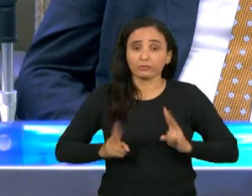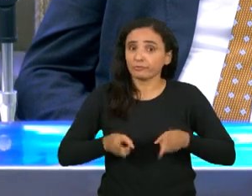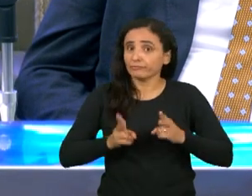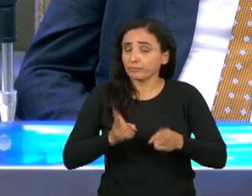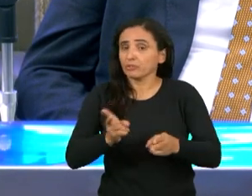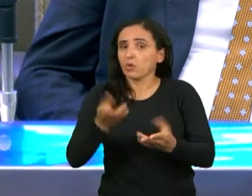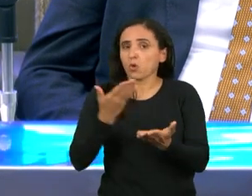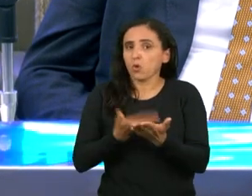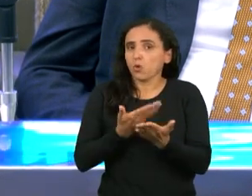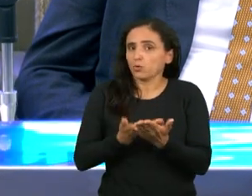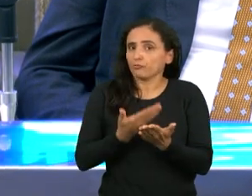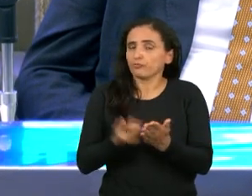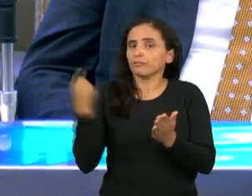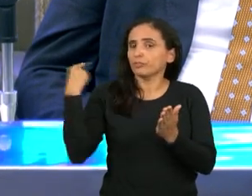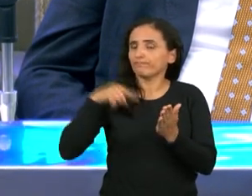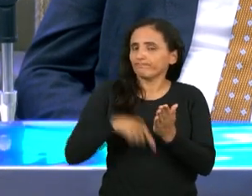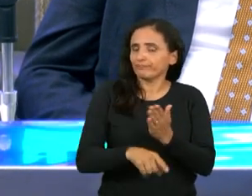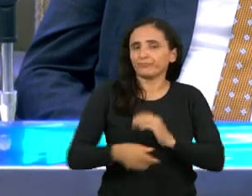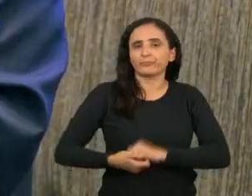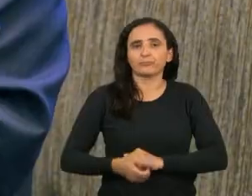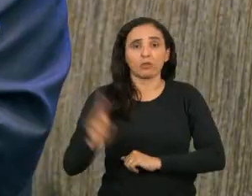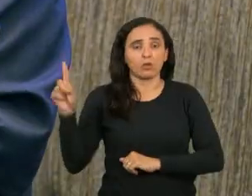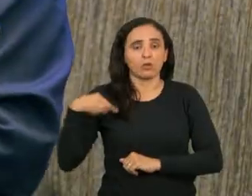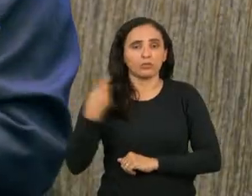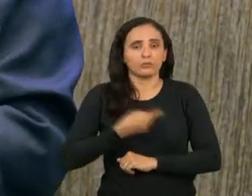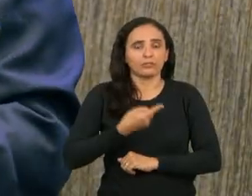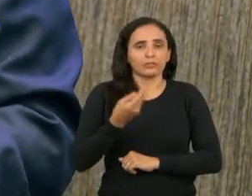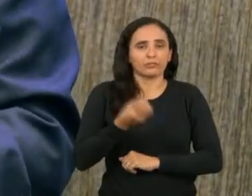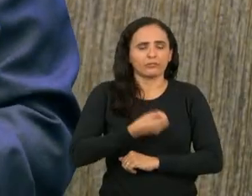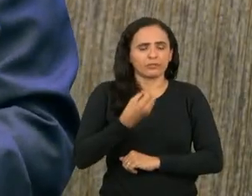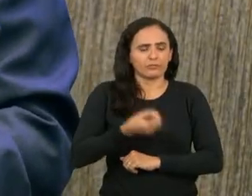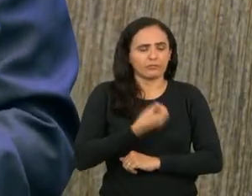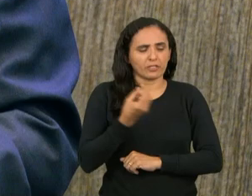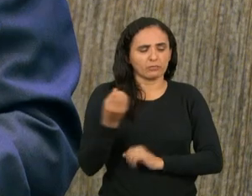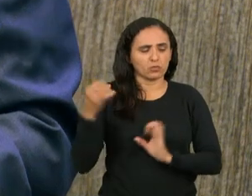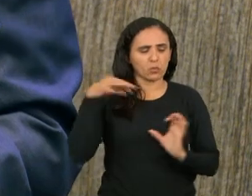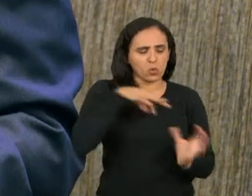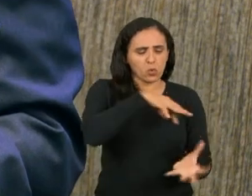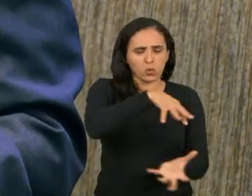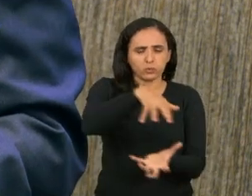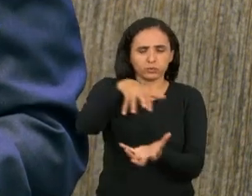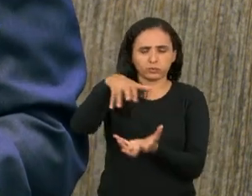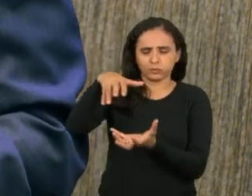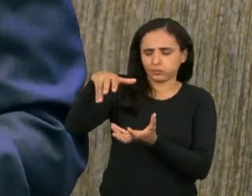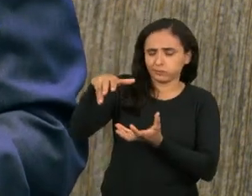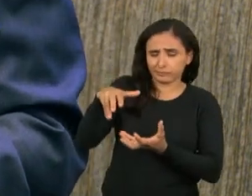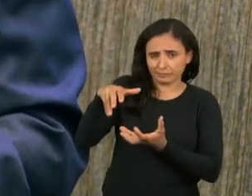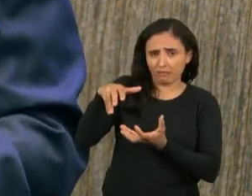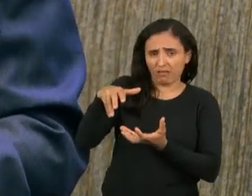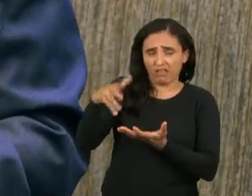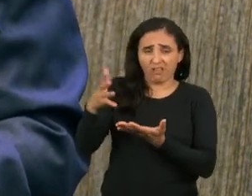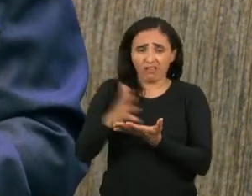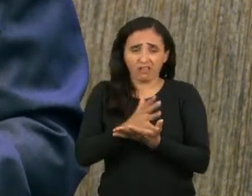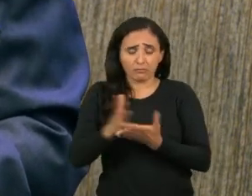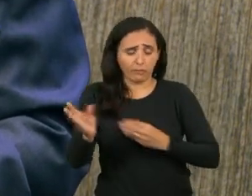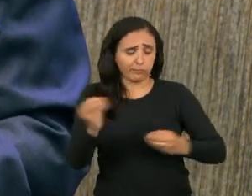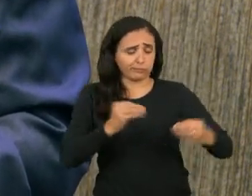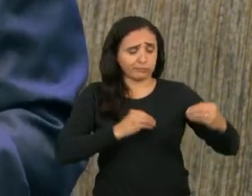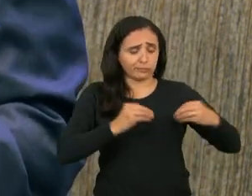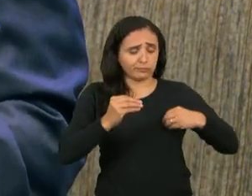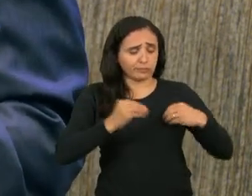como eu dizia nós vivemos um mundo pleno repleto de impureza